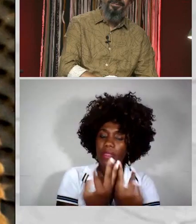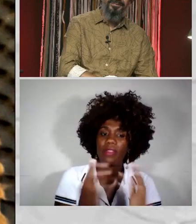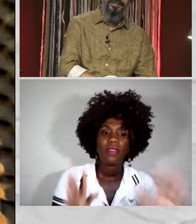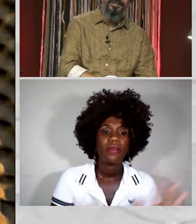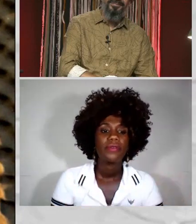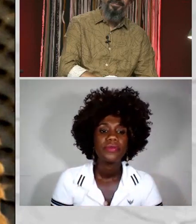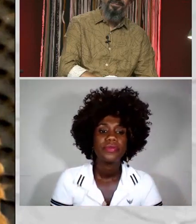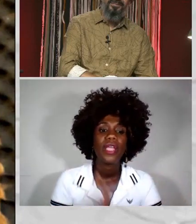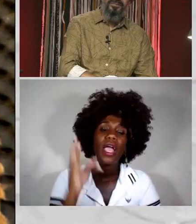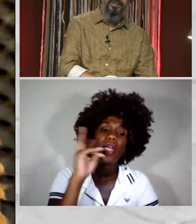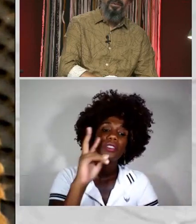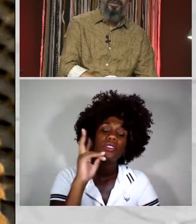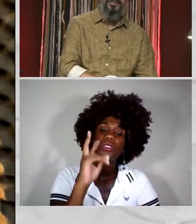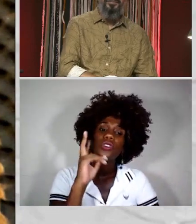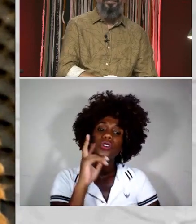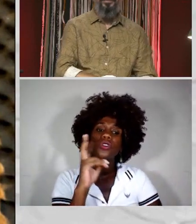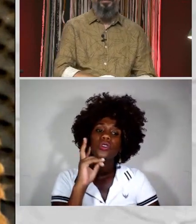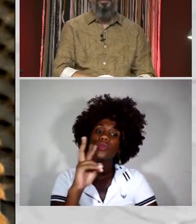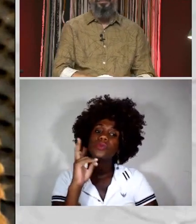A história...